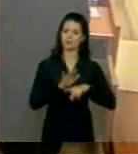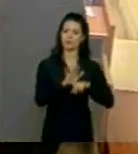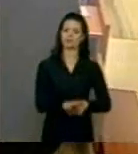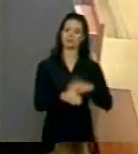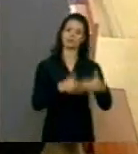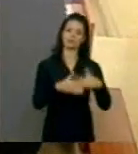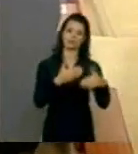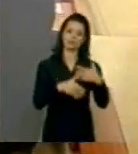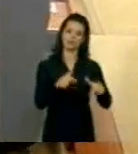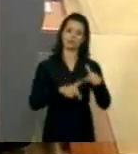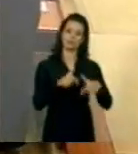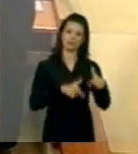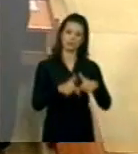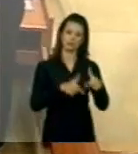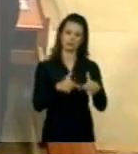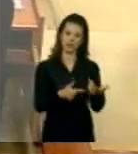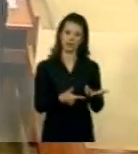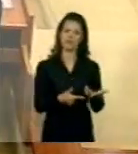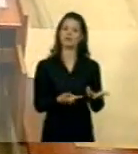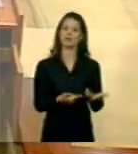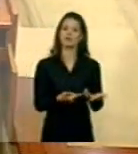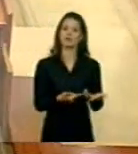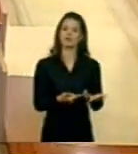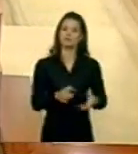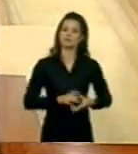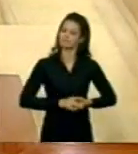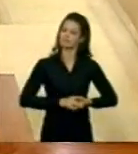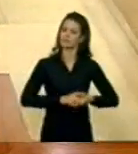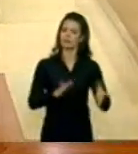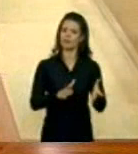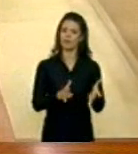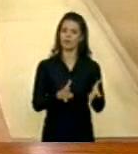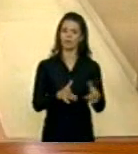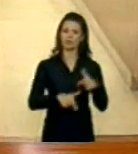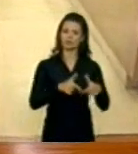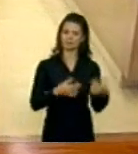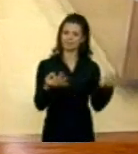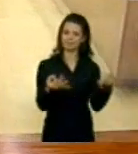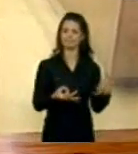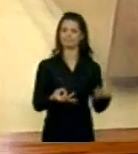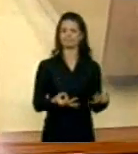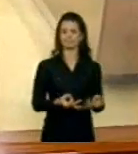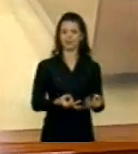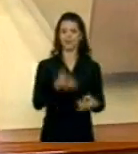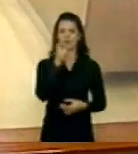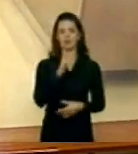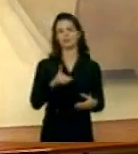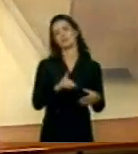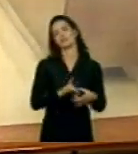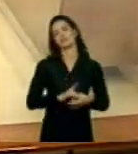desenvolvimento das funções e permitem o bom orientamento, a boa orientação para o Estado Democrático de